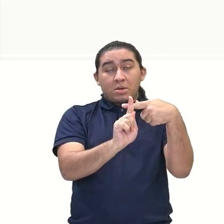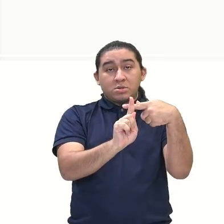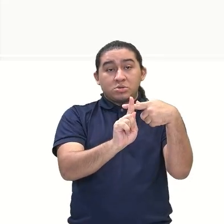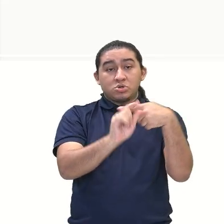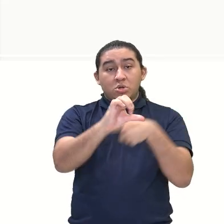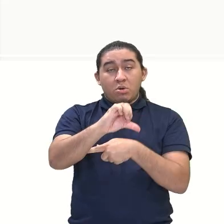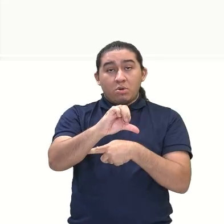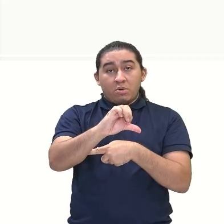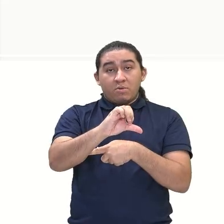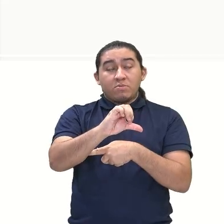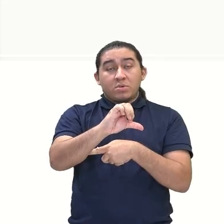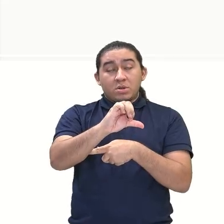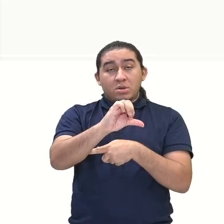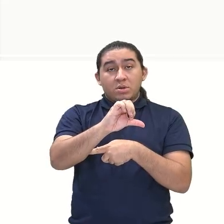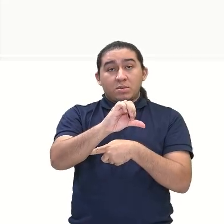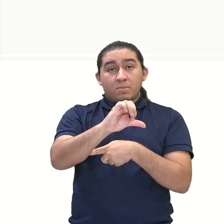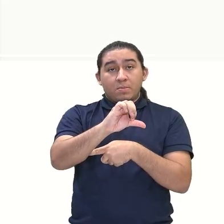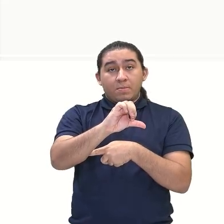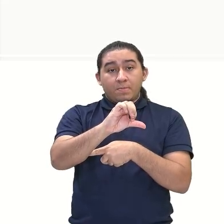mais 9,